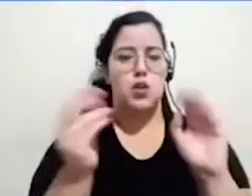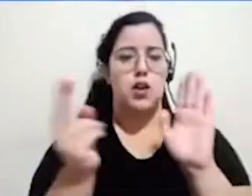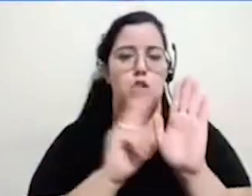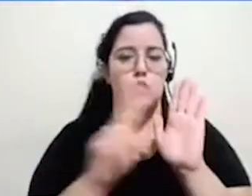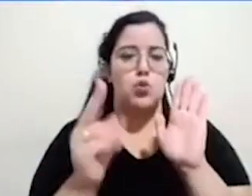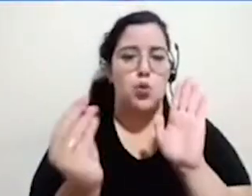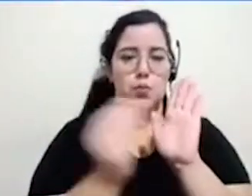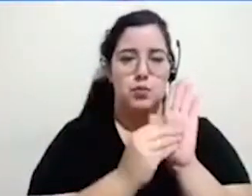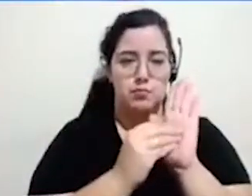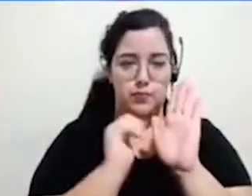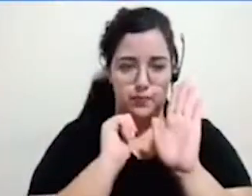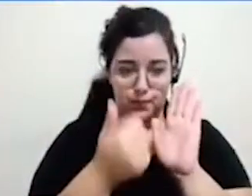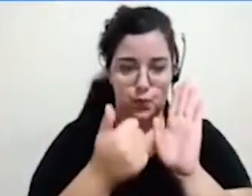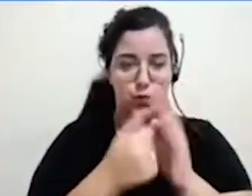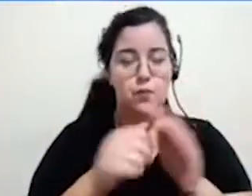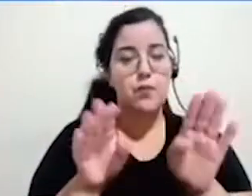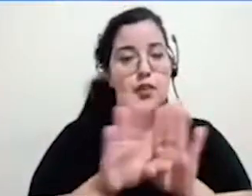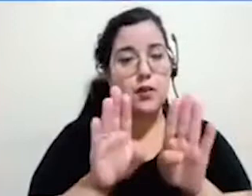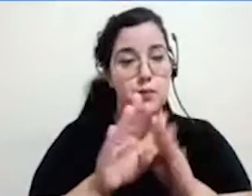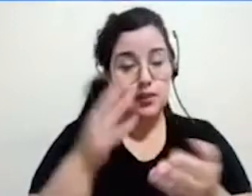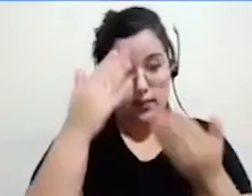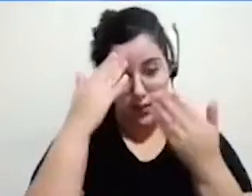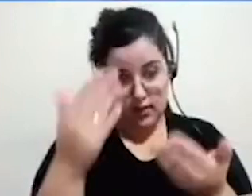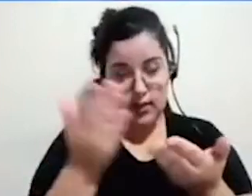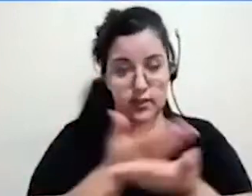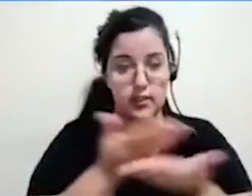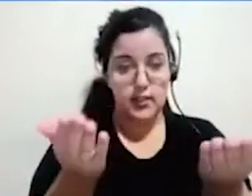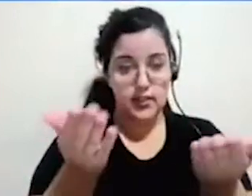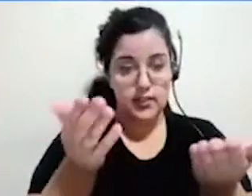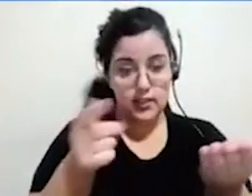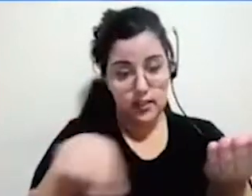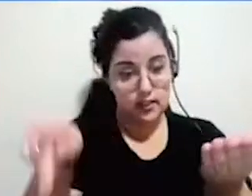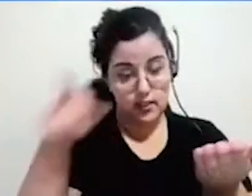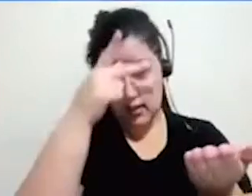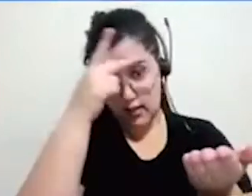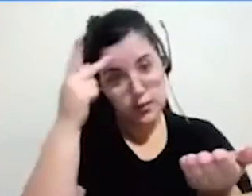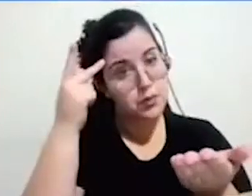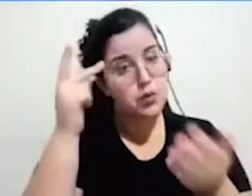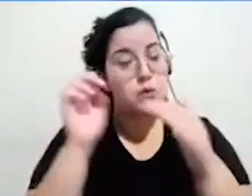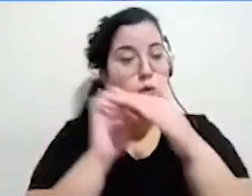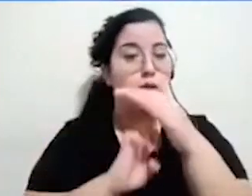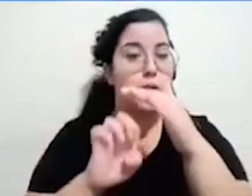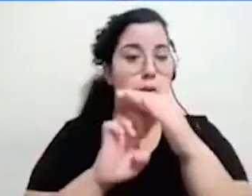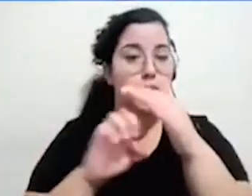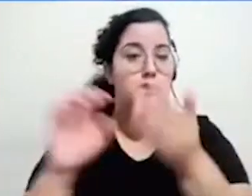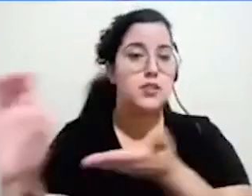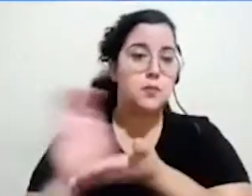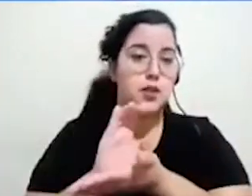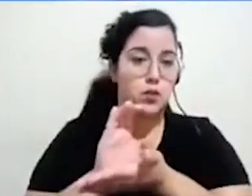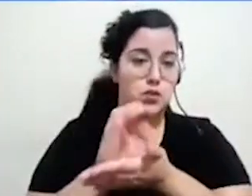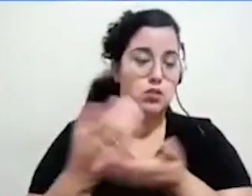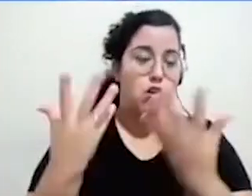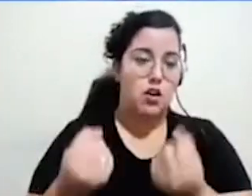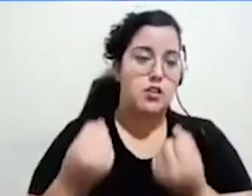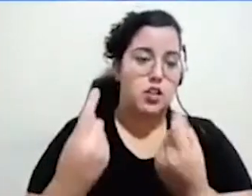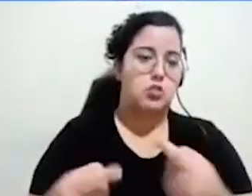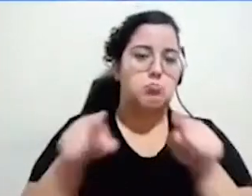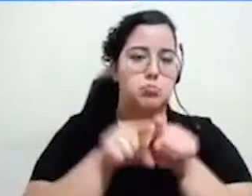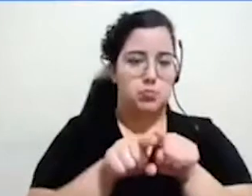E aproveito aqui para agradecer mais uma vez aos patrocinadores do nosso evento: Oracle,